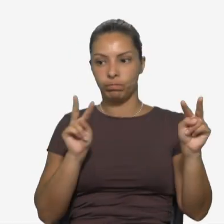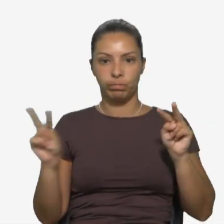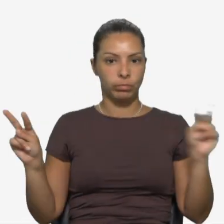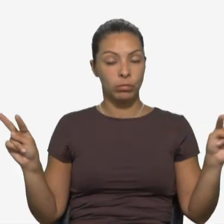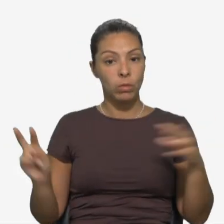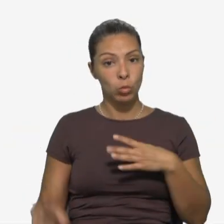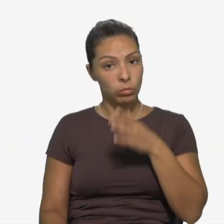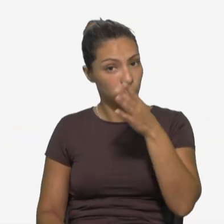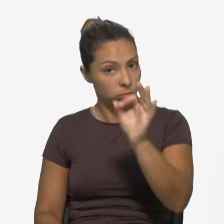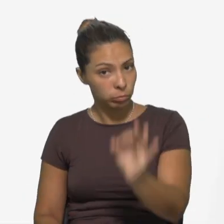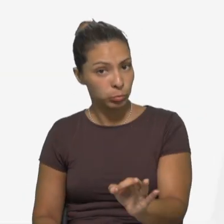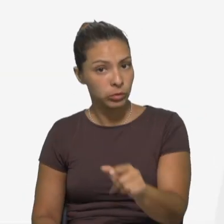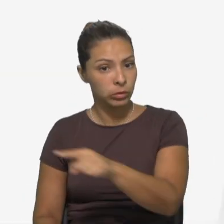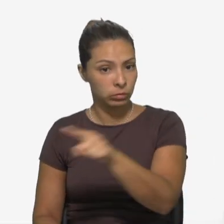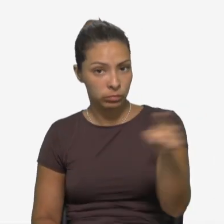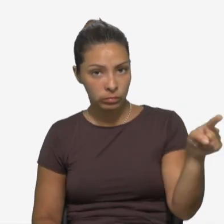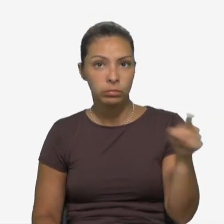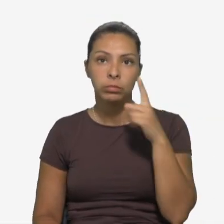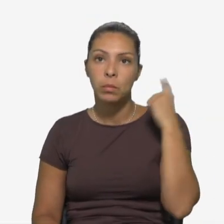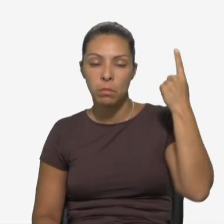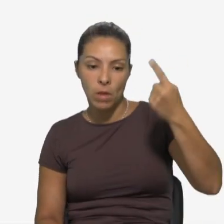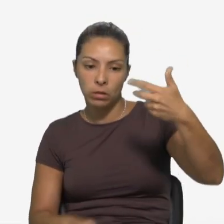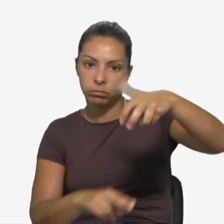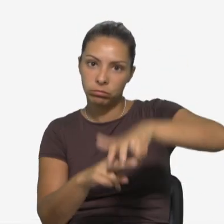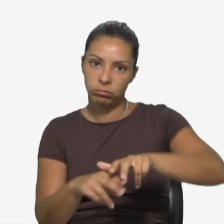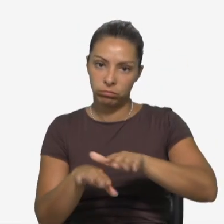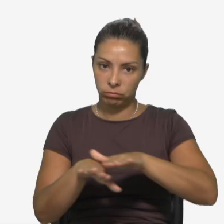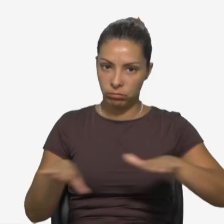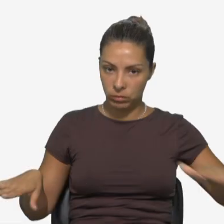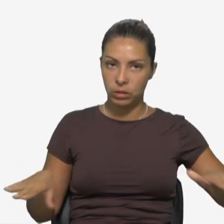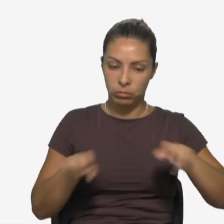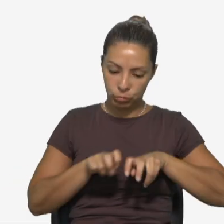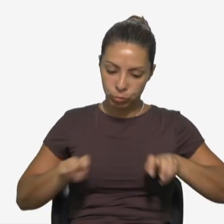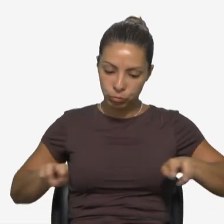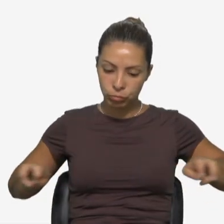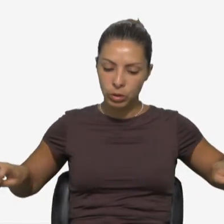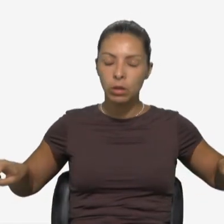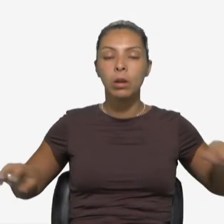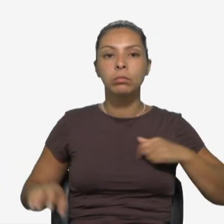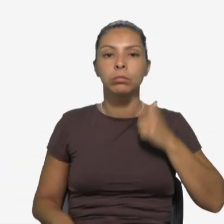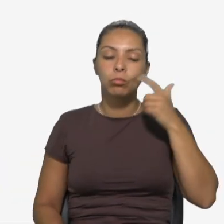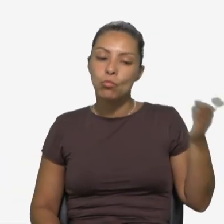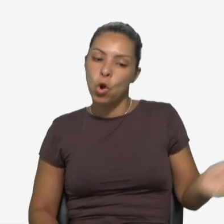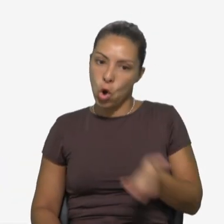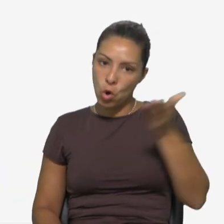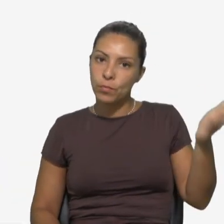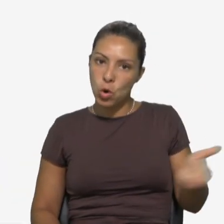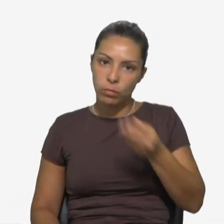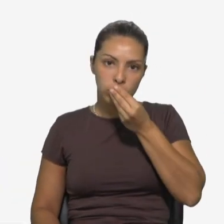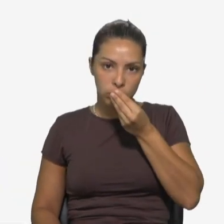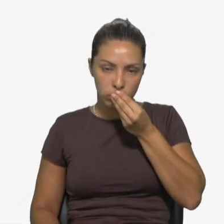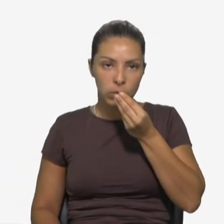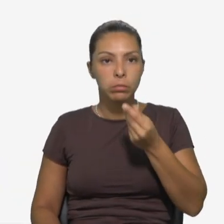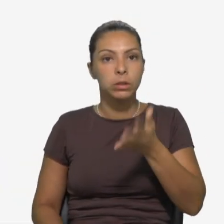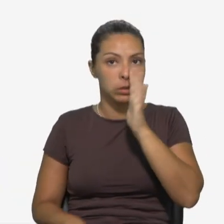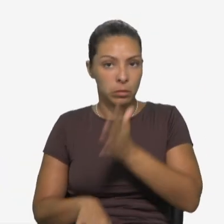digo, cingir-se-á e mandará que se sentem à mesa, e passando diante deles, os servirá. Se vier à